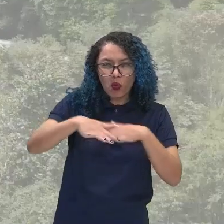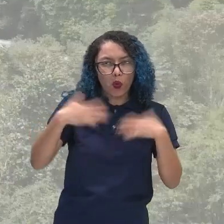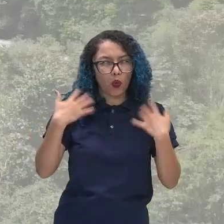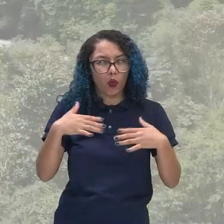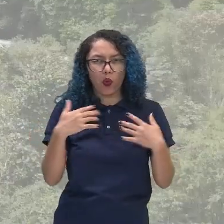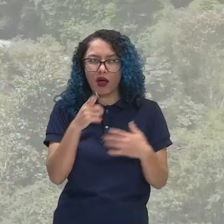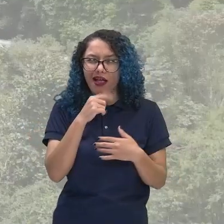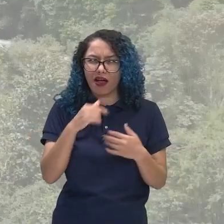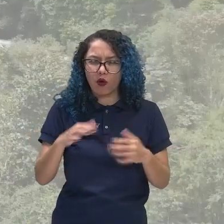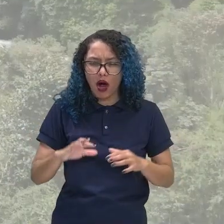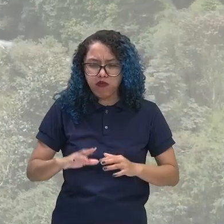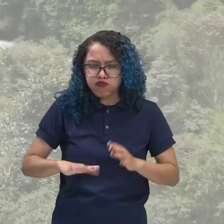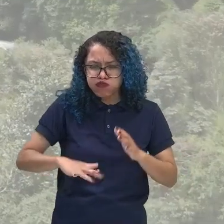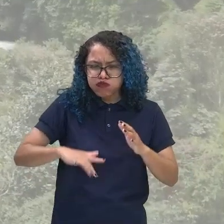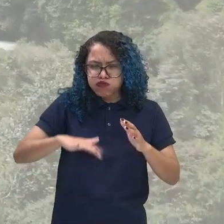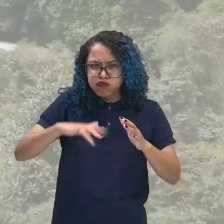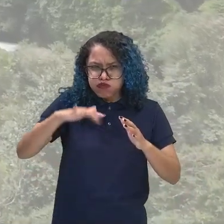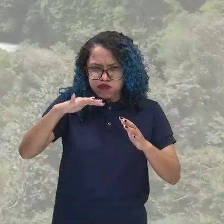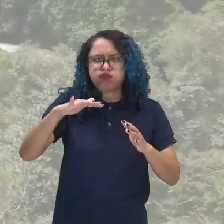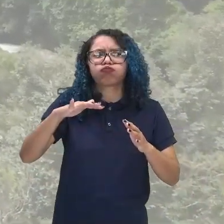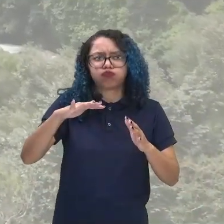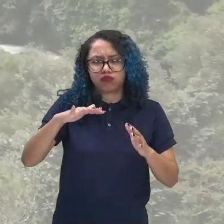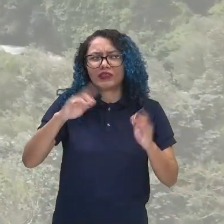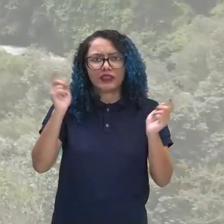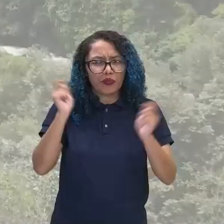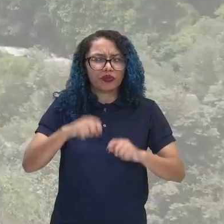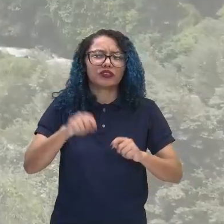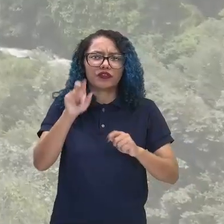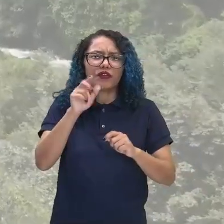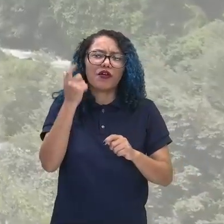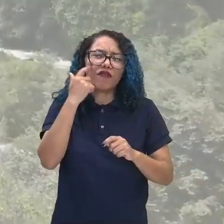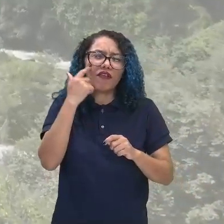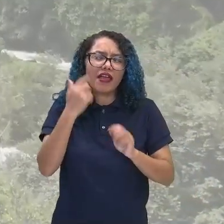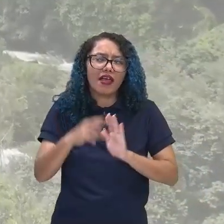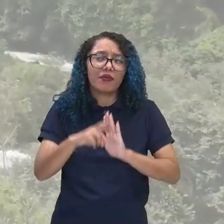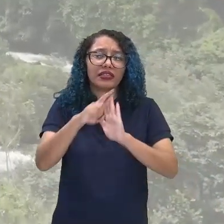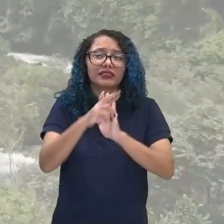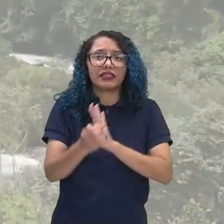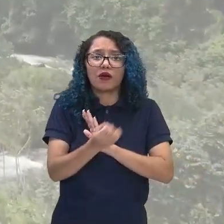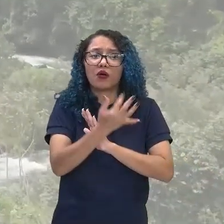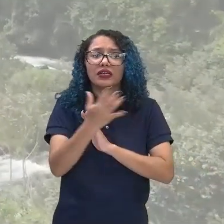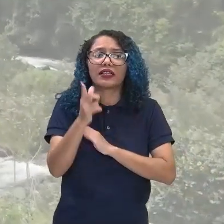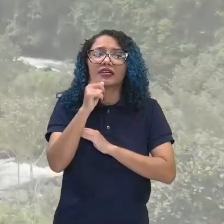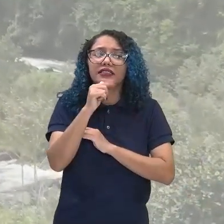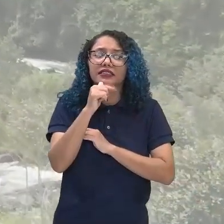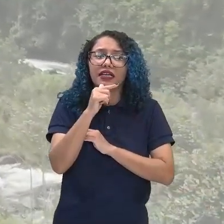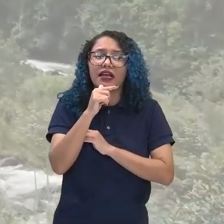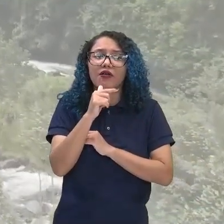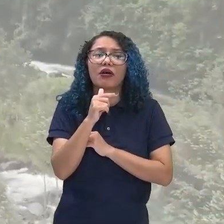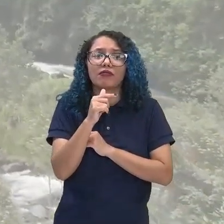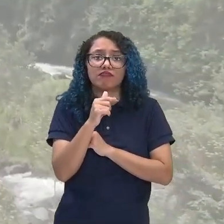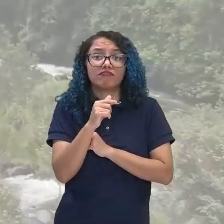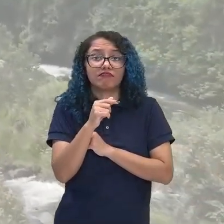usar aí uma unidade de medida para representar, né, esse volume de água que está caindo, com certeza nós